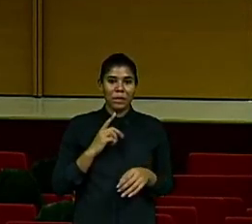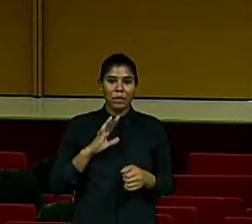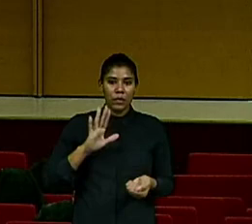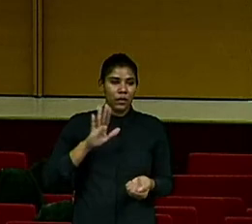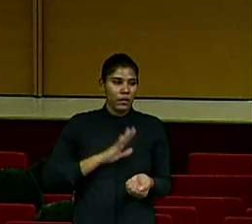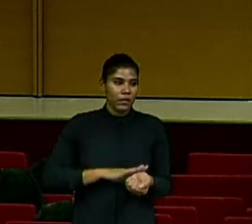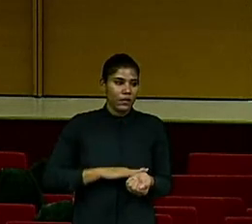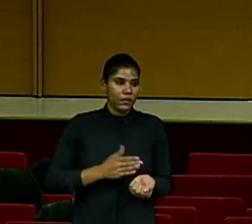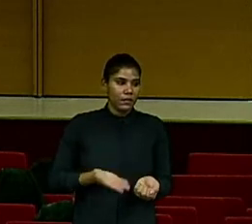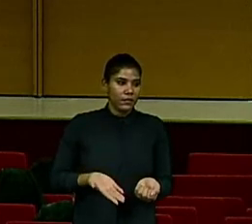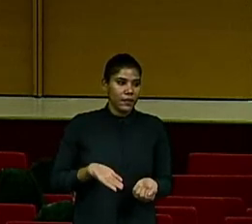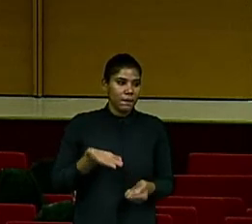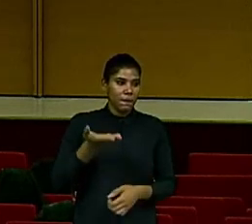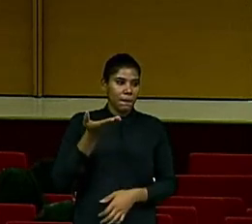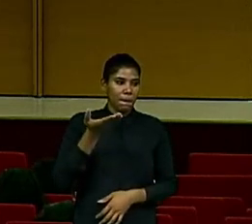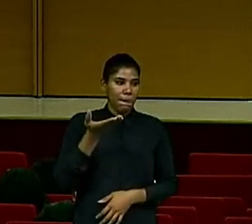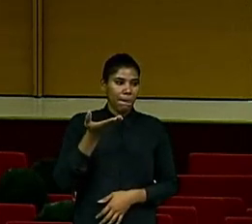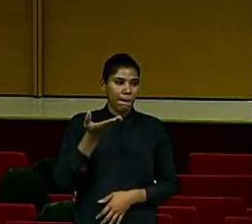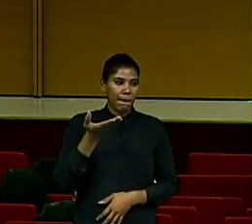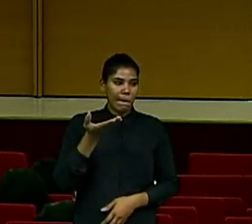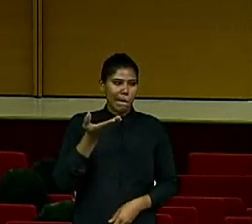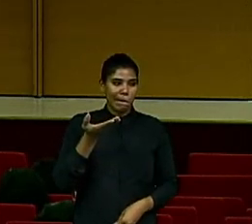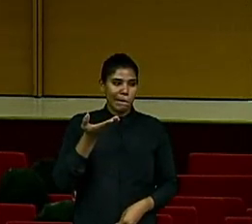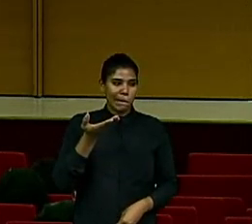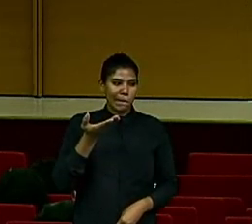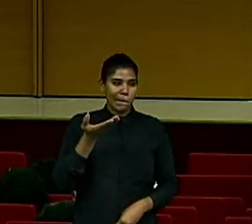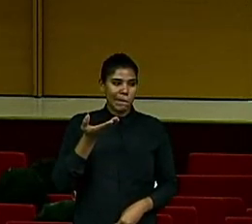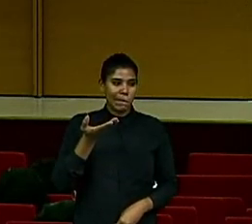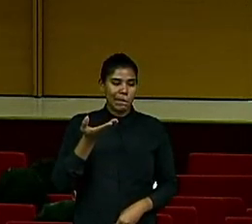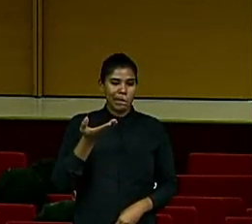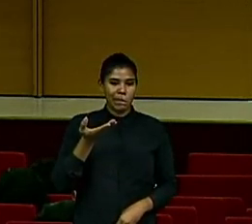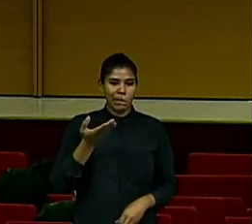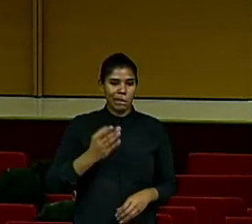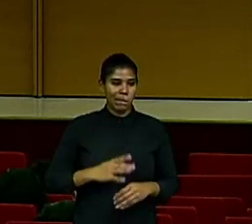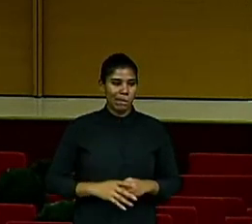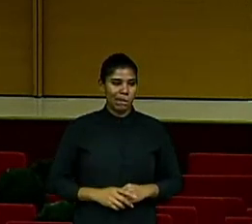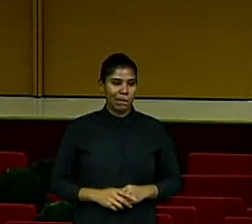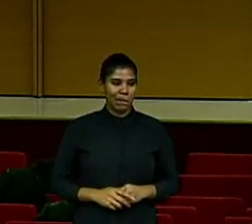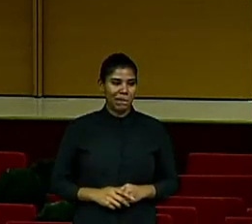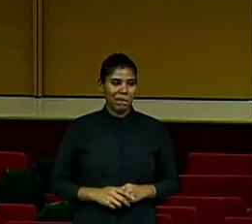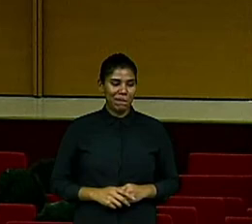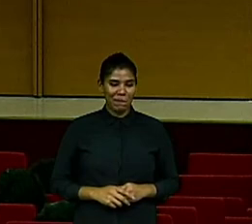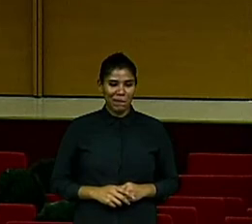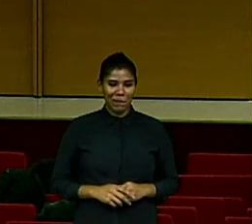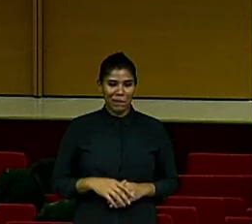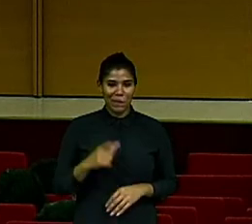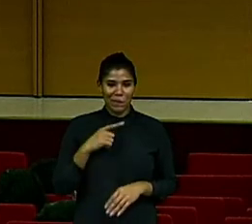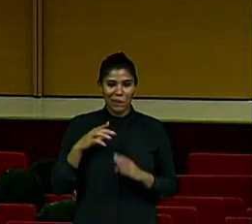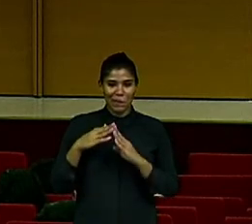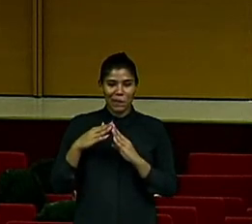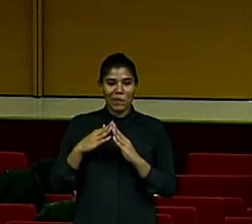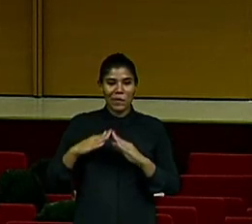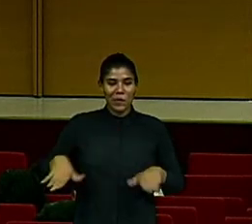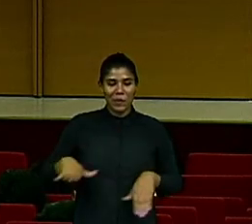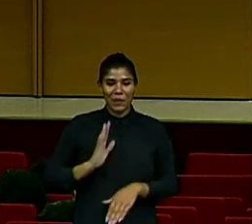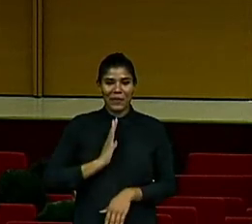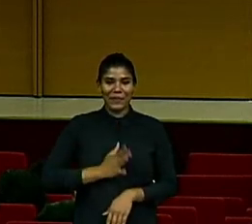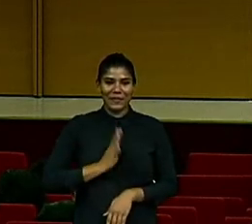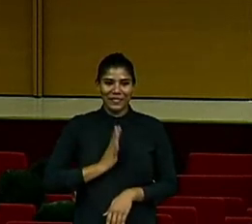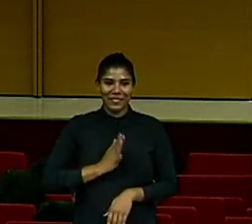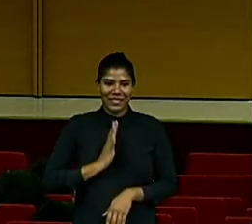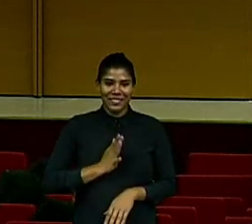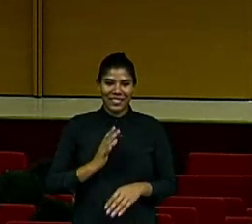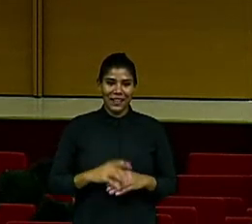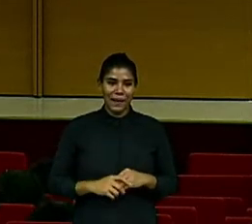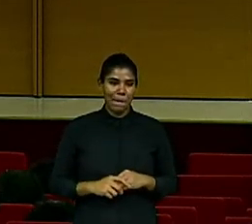já é ruim para ti aí o coração Às vezes tem que fazer o quê compensar o débito cardíaco para compensar aquela